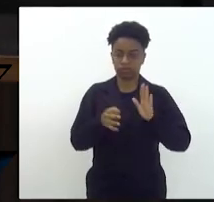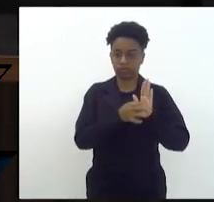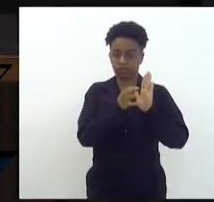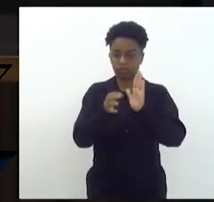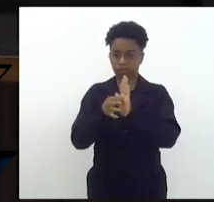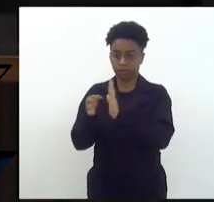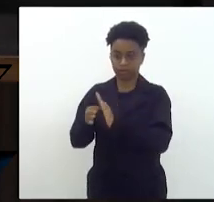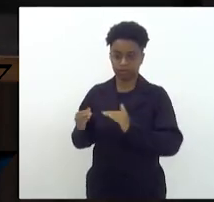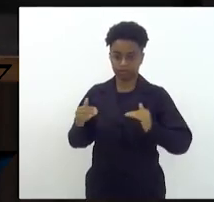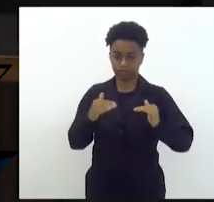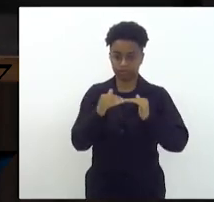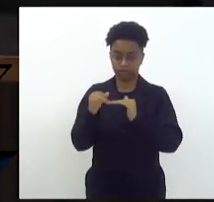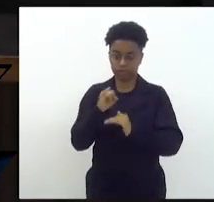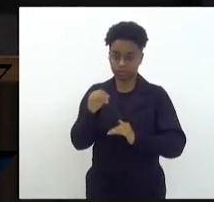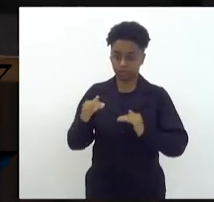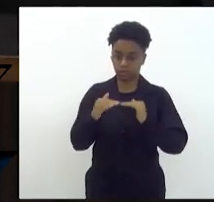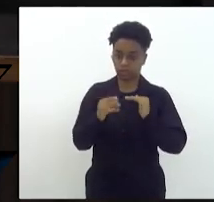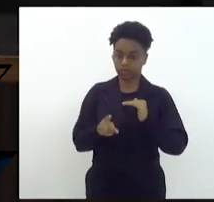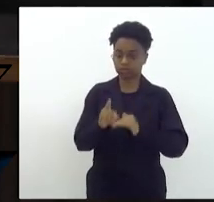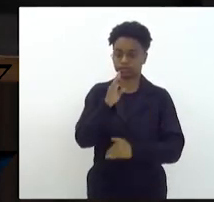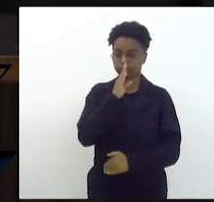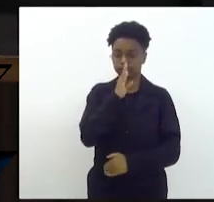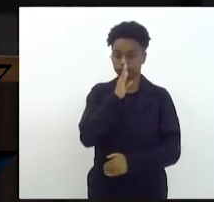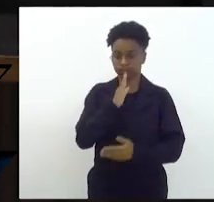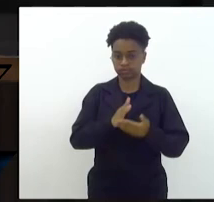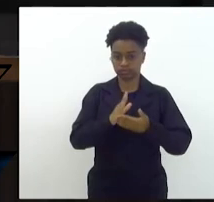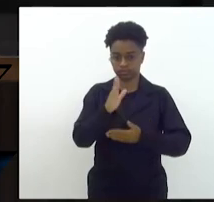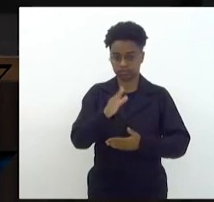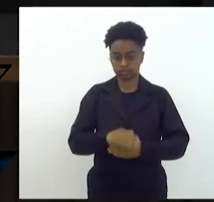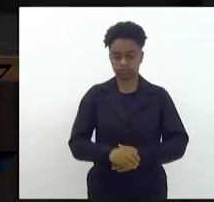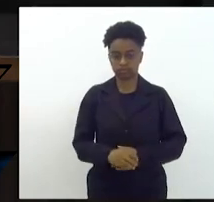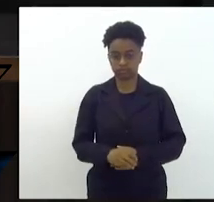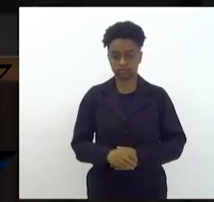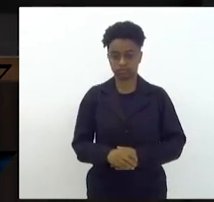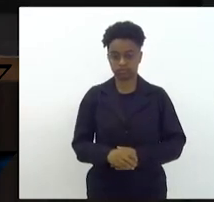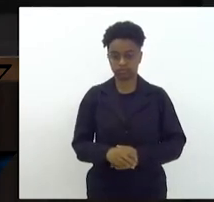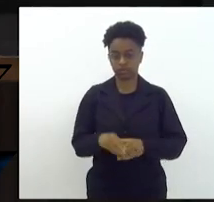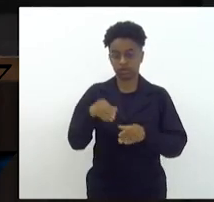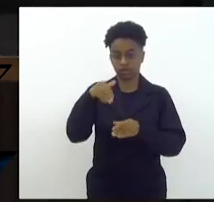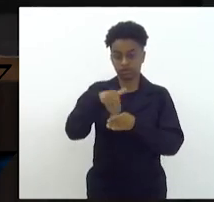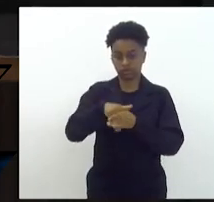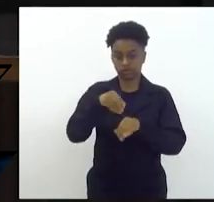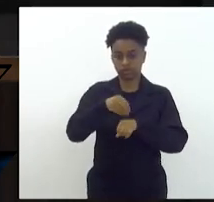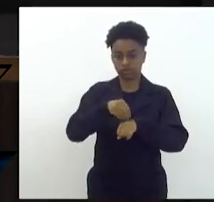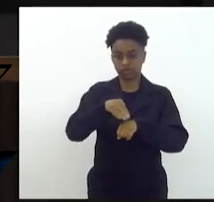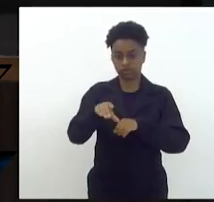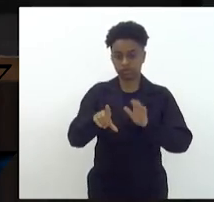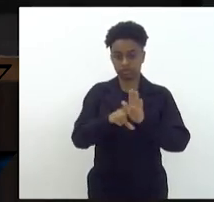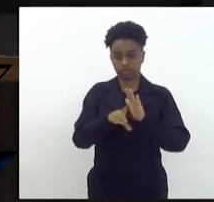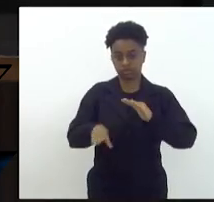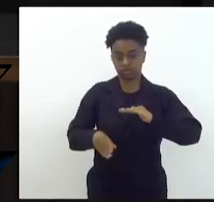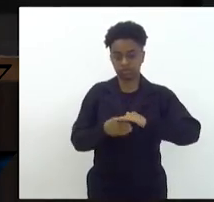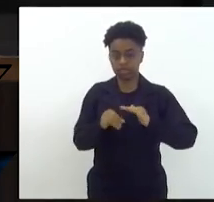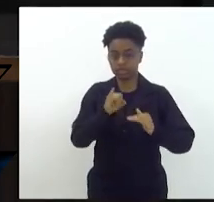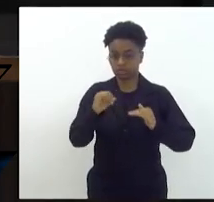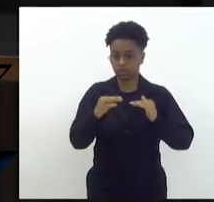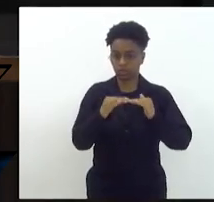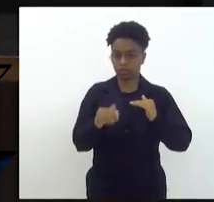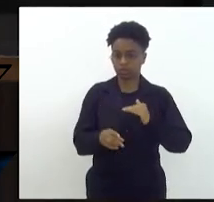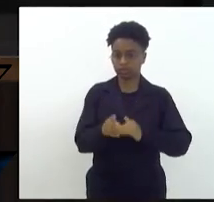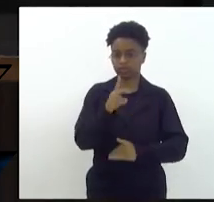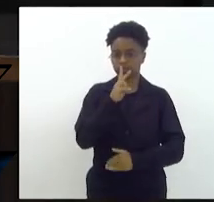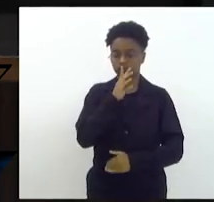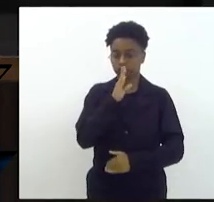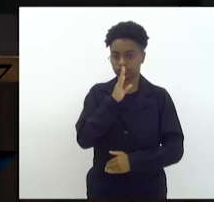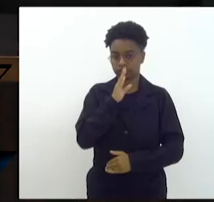pareceres favoráveis senhores que a própria permaneça comissão aprovado em votação assim emendados senhores que a própria Manias Como